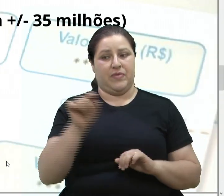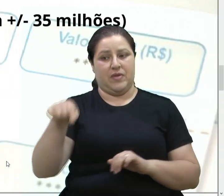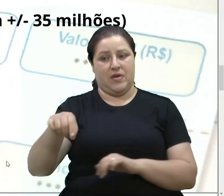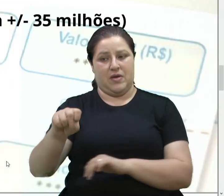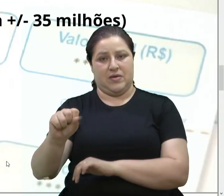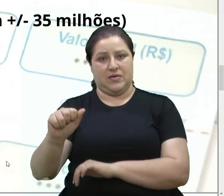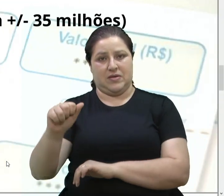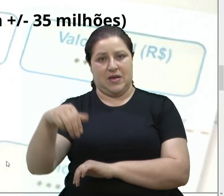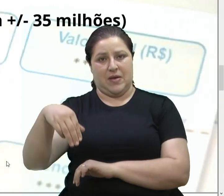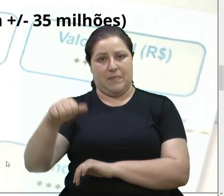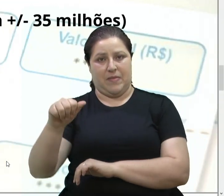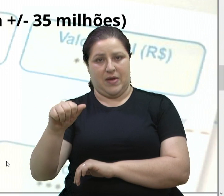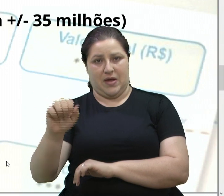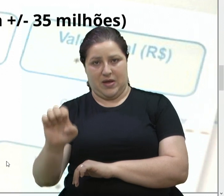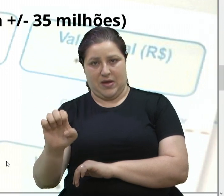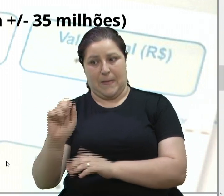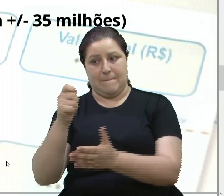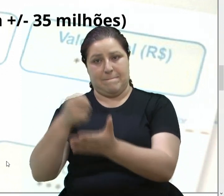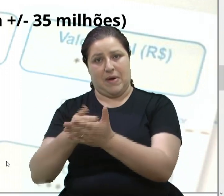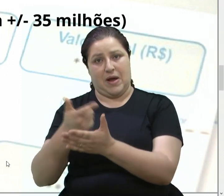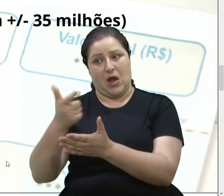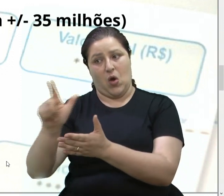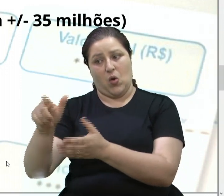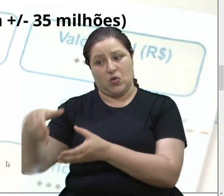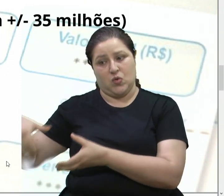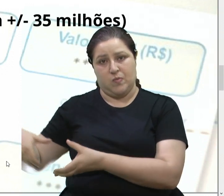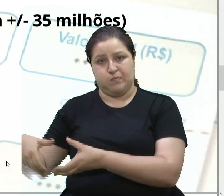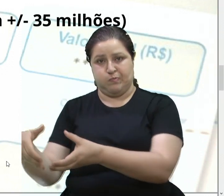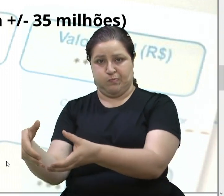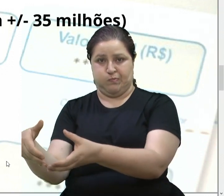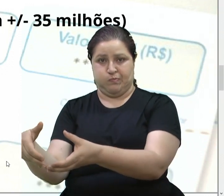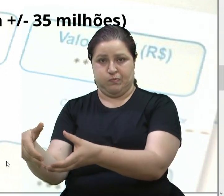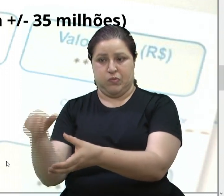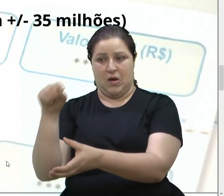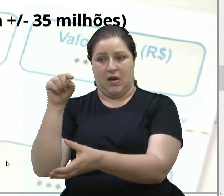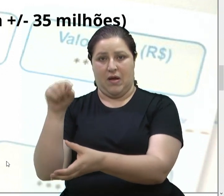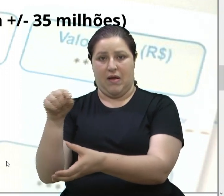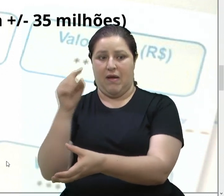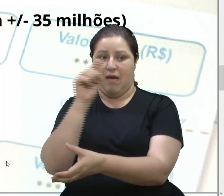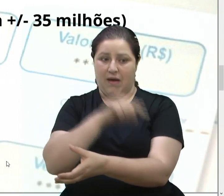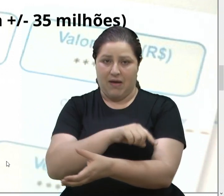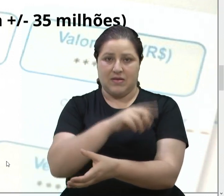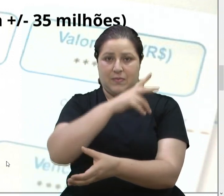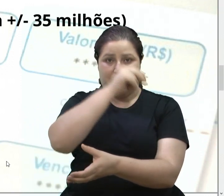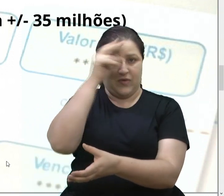outra rede, o custo é muito superior ao que é gasto.